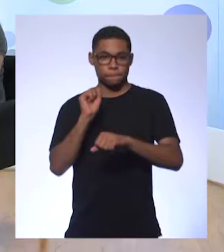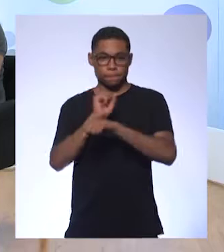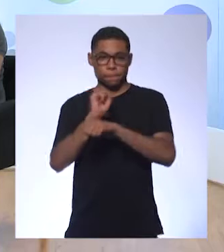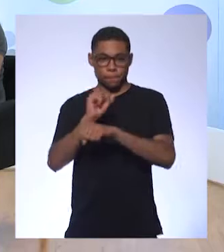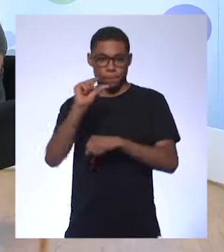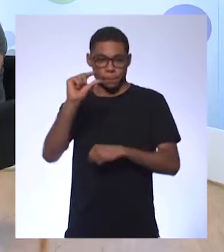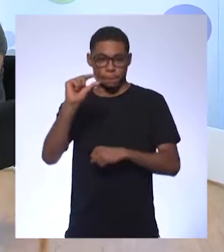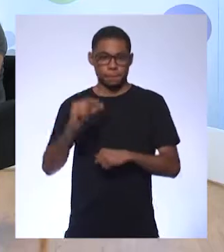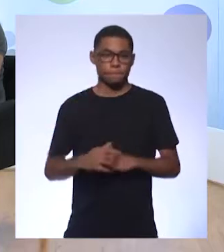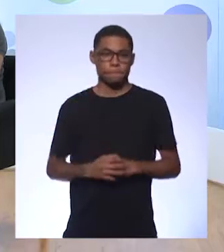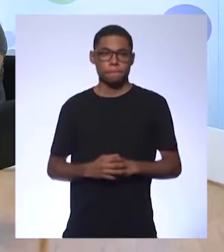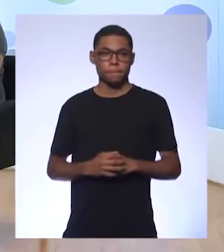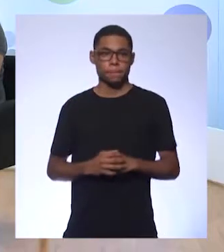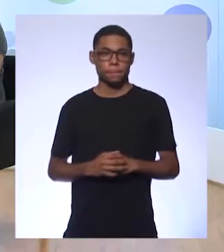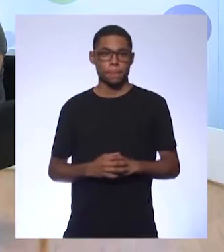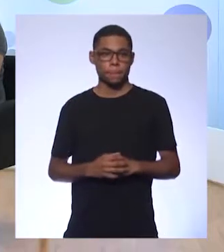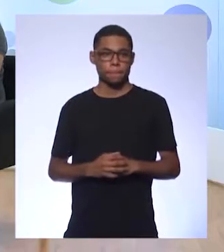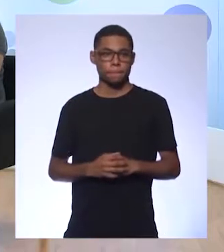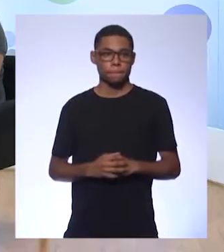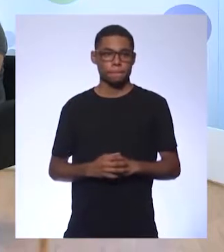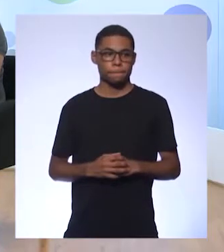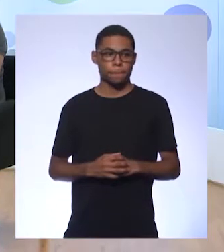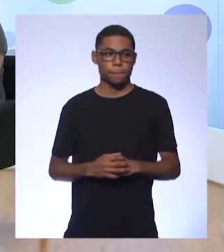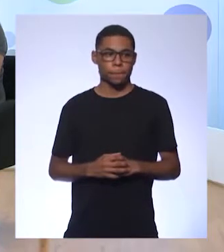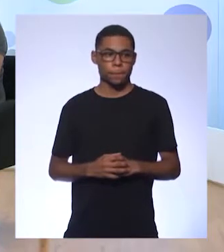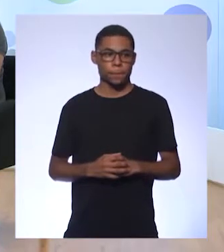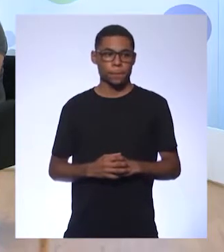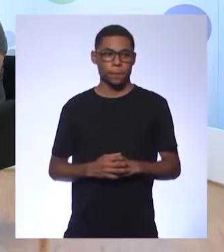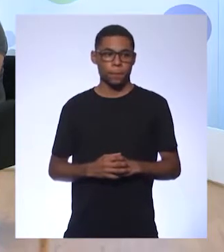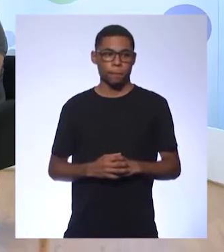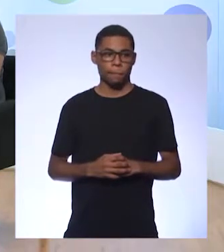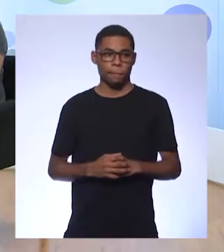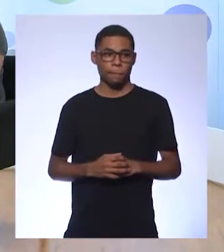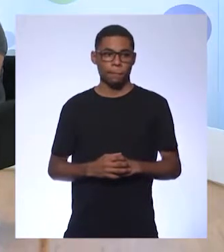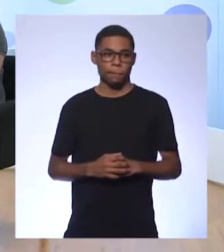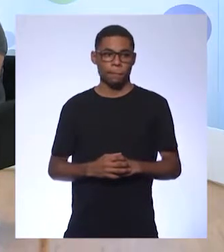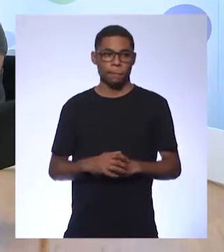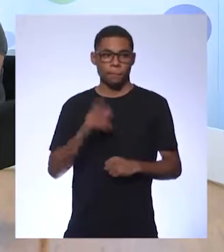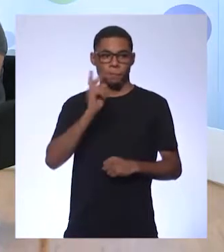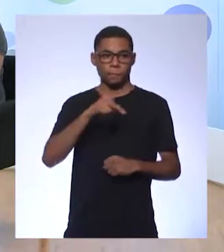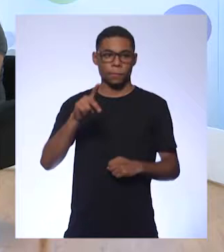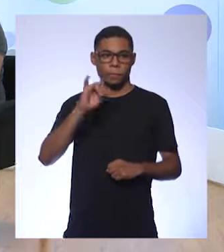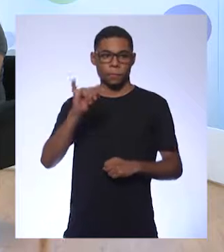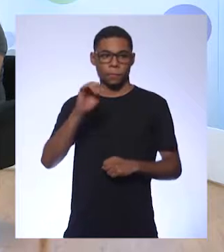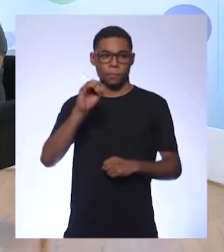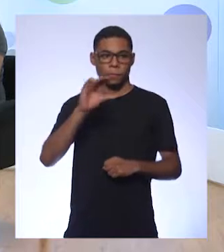Professor Jocélio foi escolhido. Eba! Professor Jocélio.